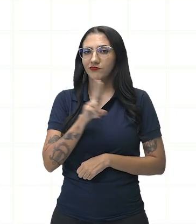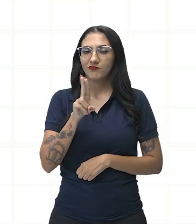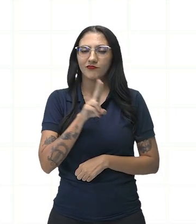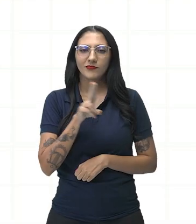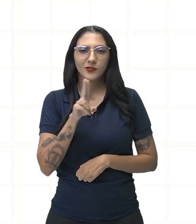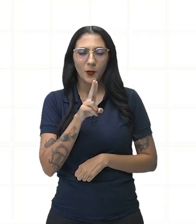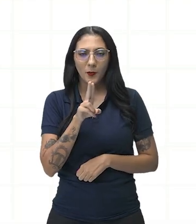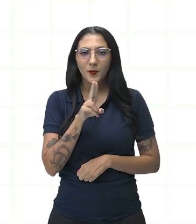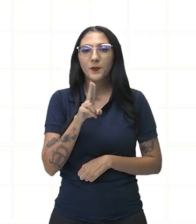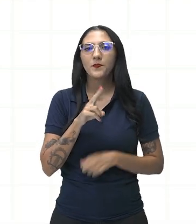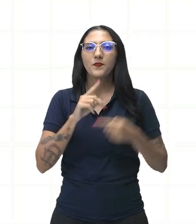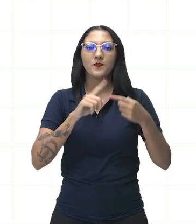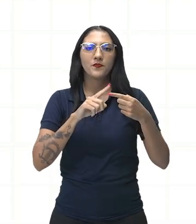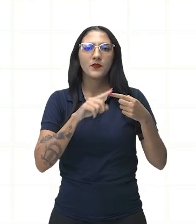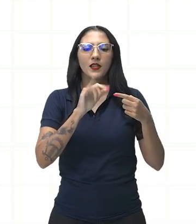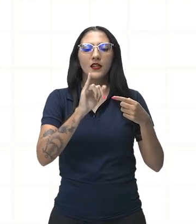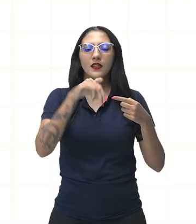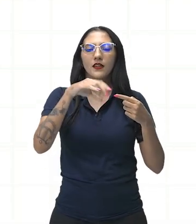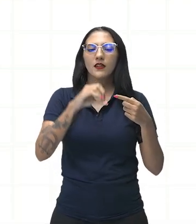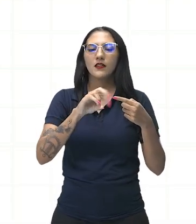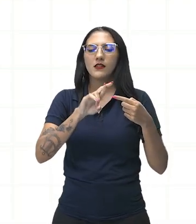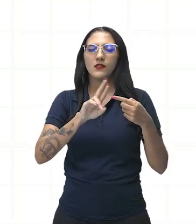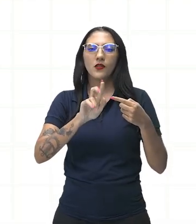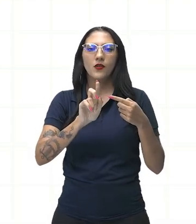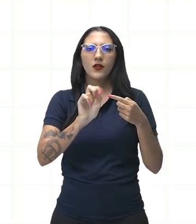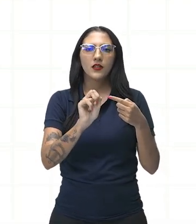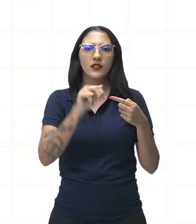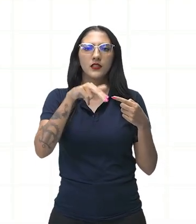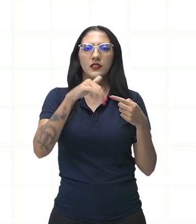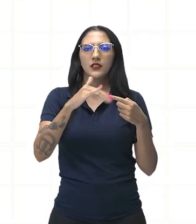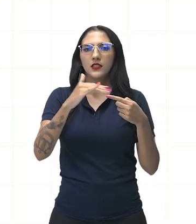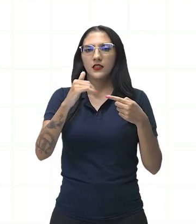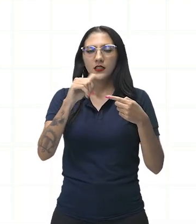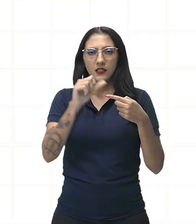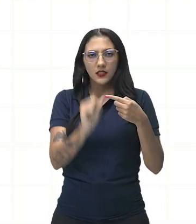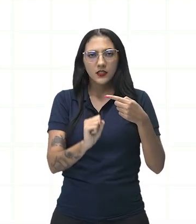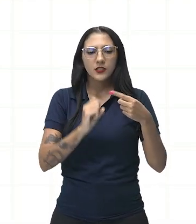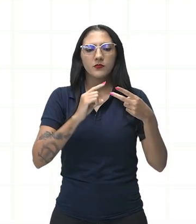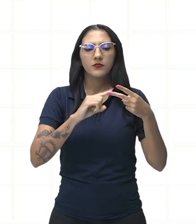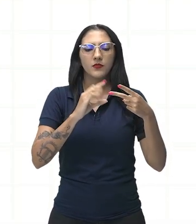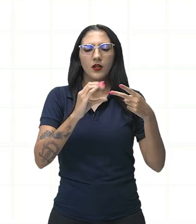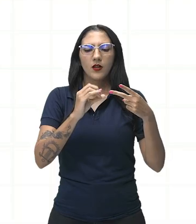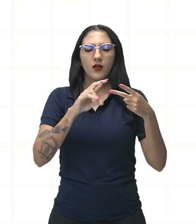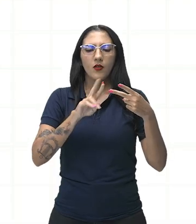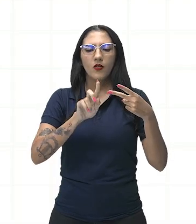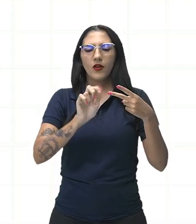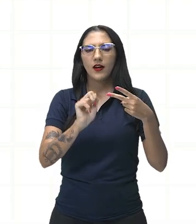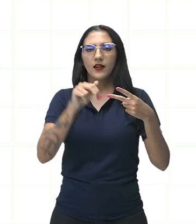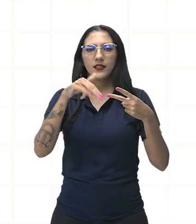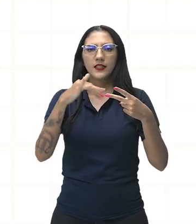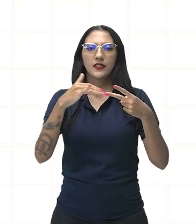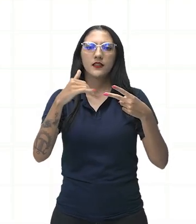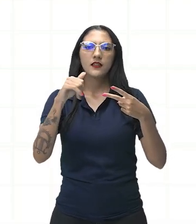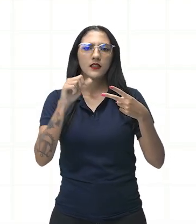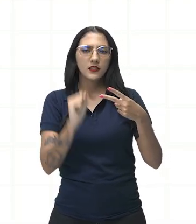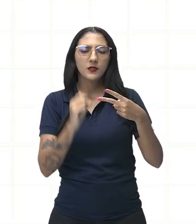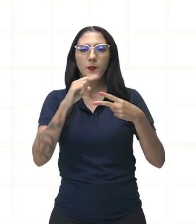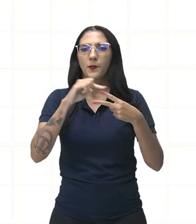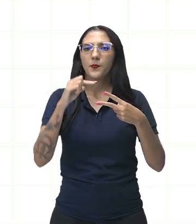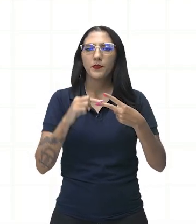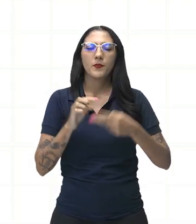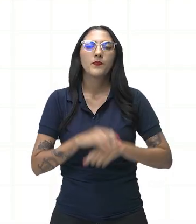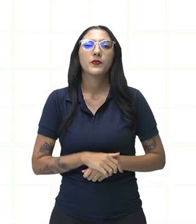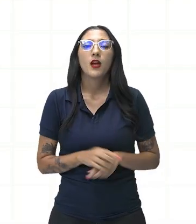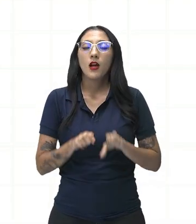dividem em funções químicas do tipo orgânicas. No entanto, elas envolvem,